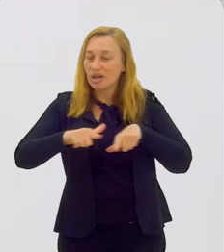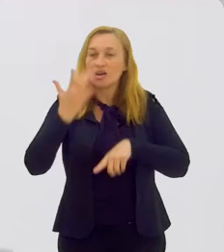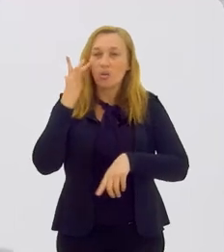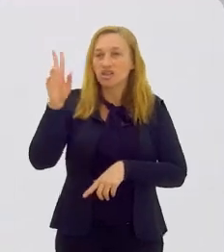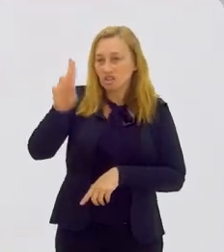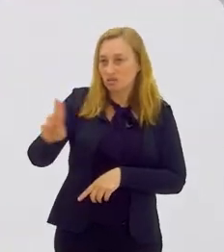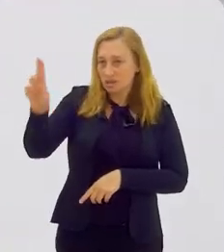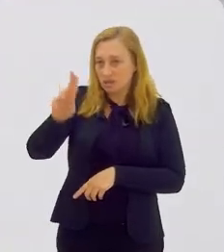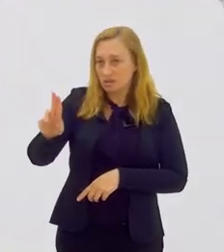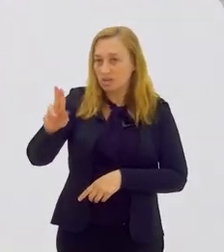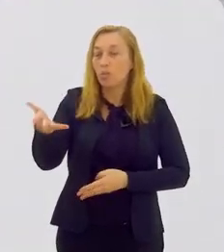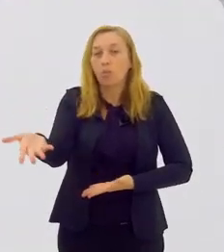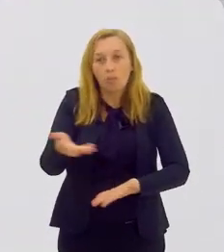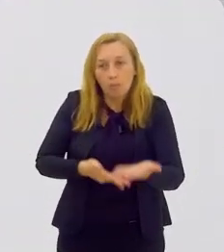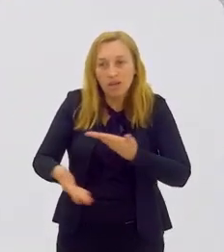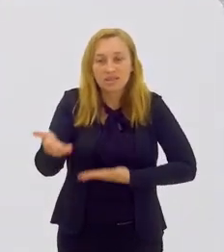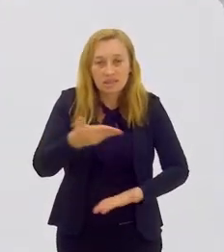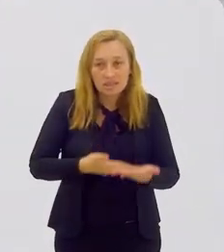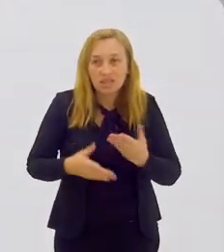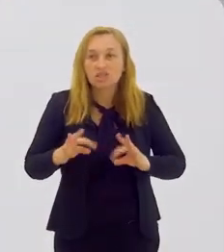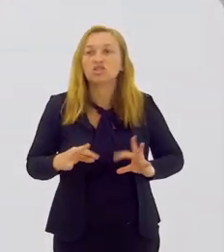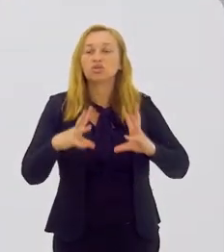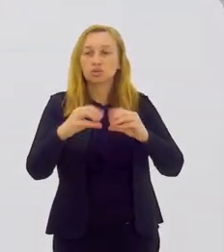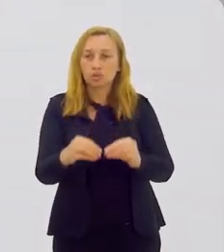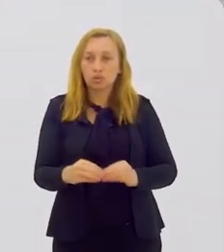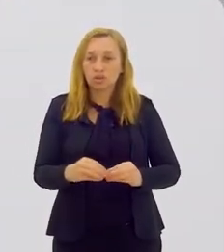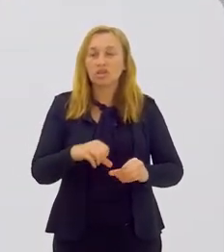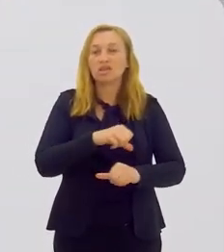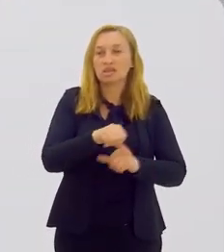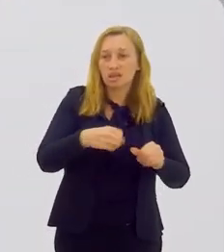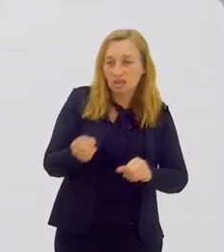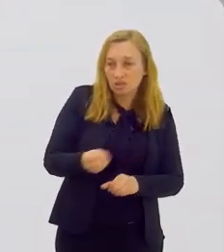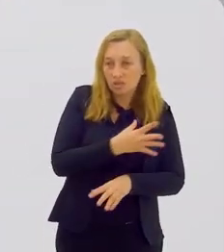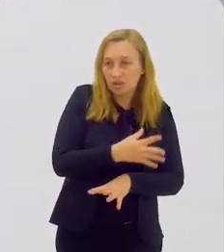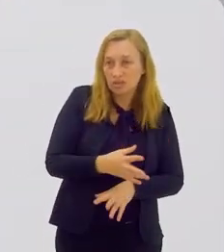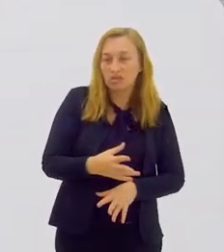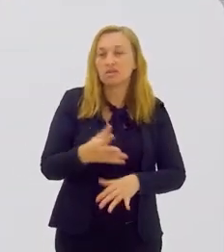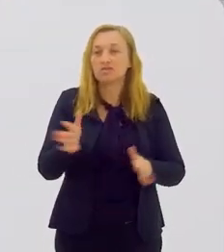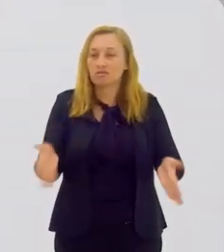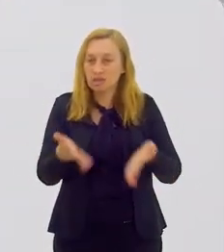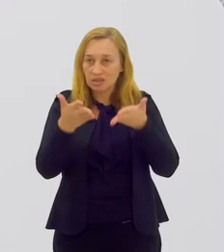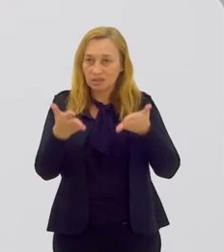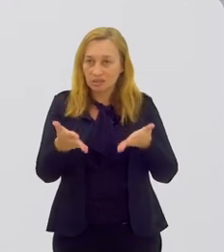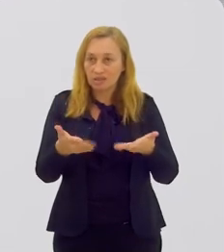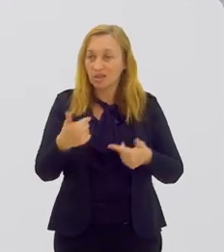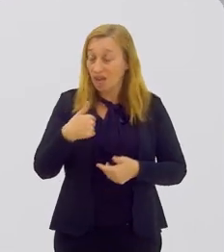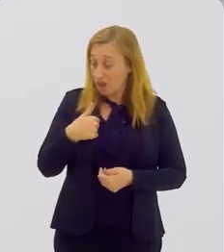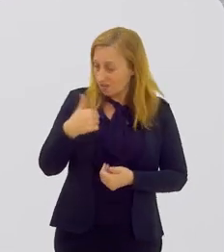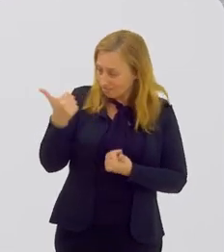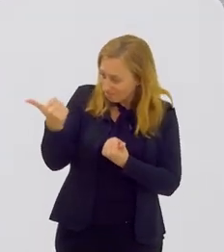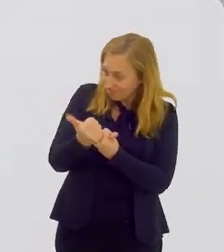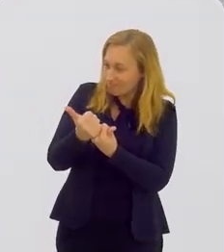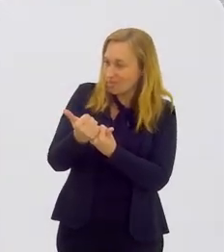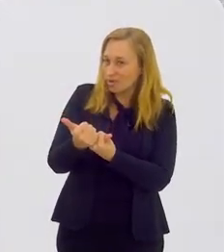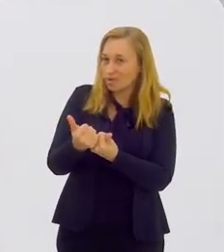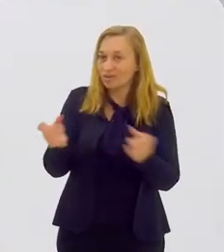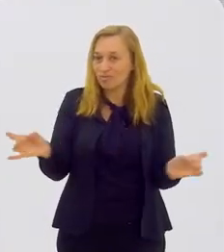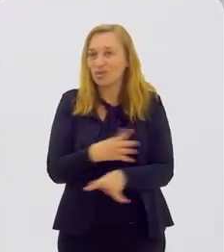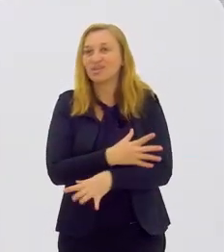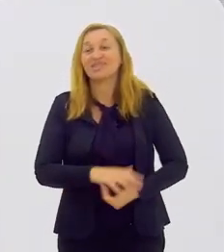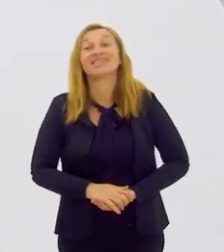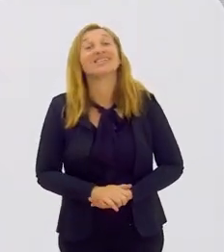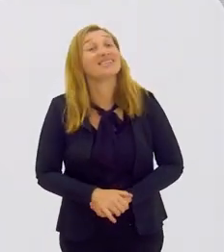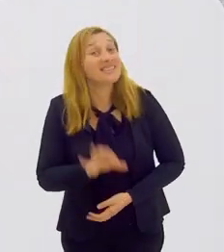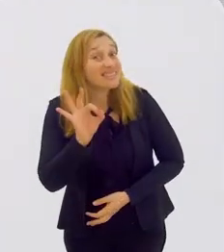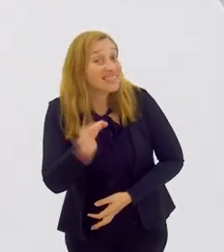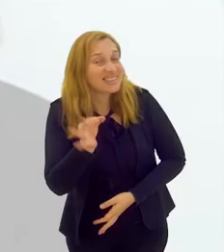né, e acho que as universidades devem ser parceiras, né, de todas essas inovações, de todas essas iniciativas. Eu estou disposta e estou